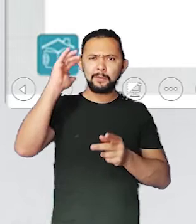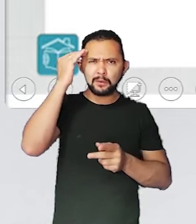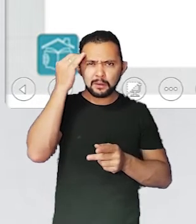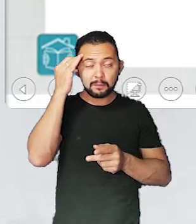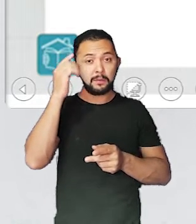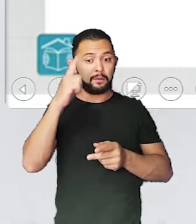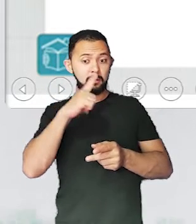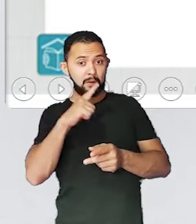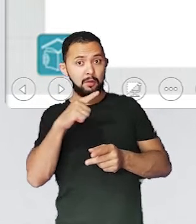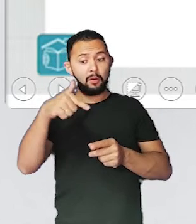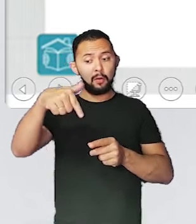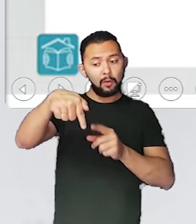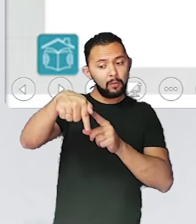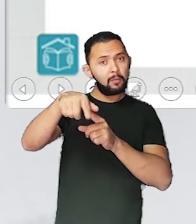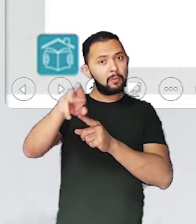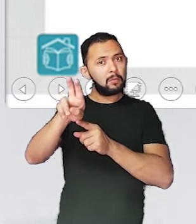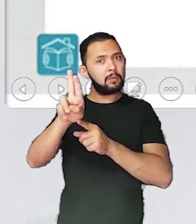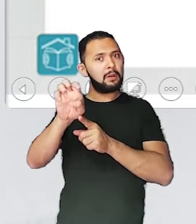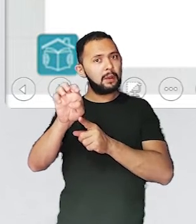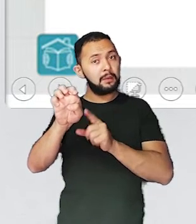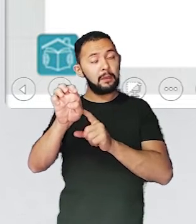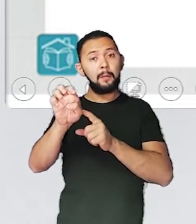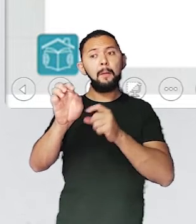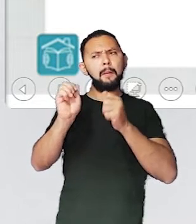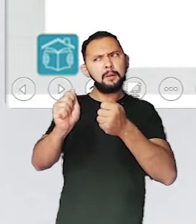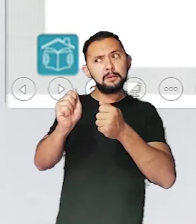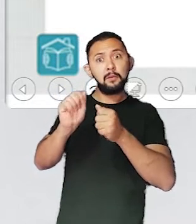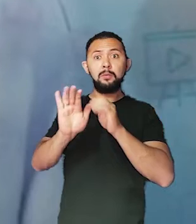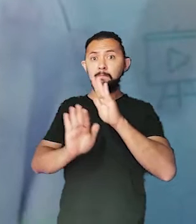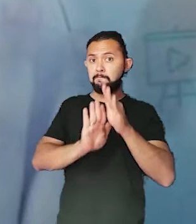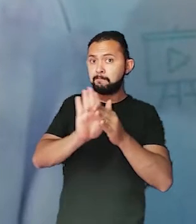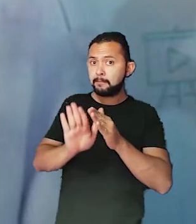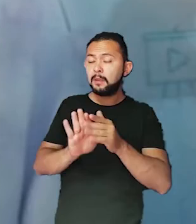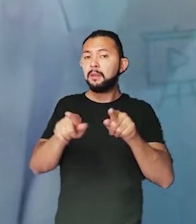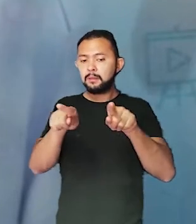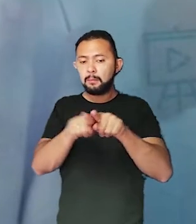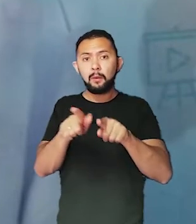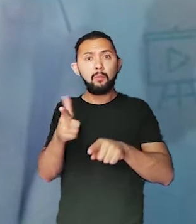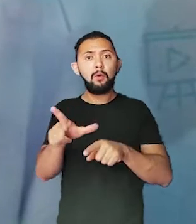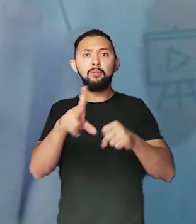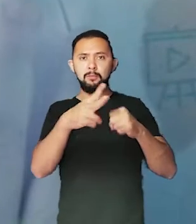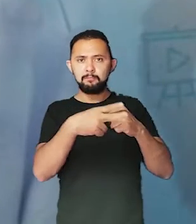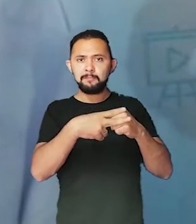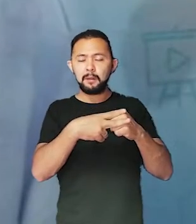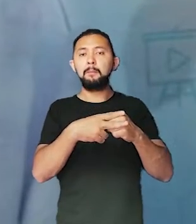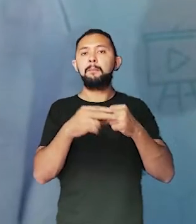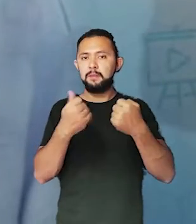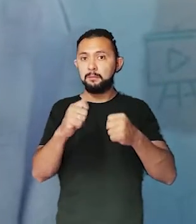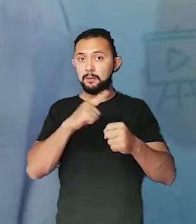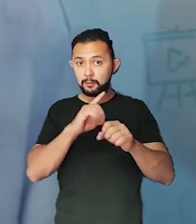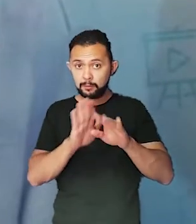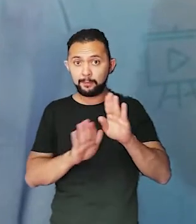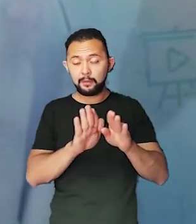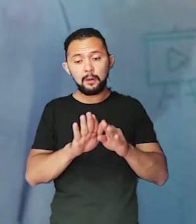tiver o que, eu fico alerta já para um período composto e quando tiver mais de um verbo. Isso. É isso que eu quero que vocês entendam. Tem mais de